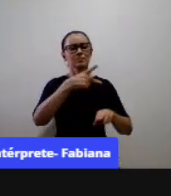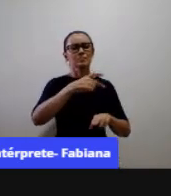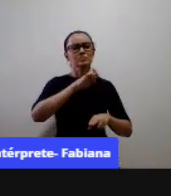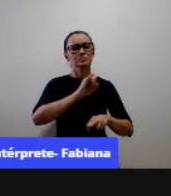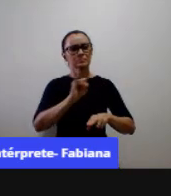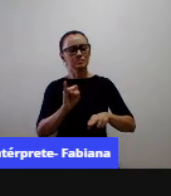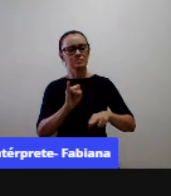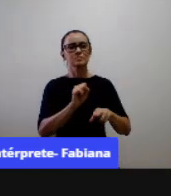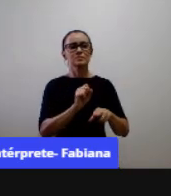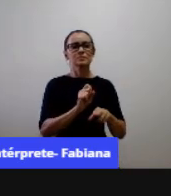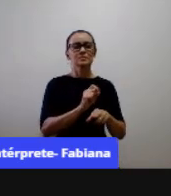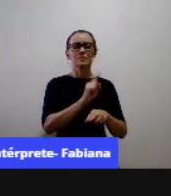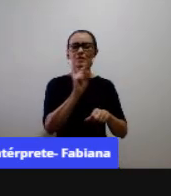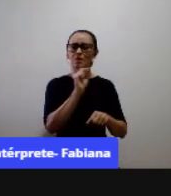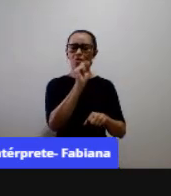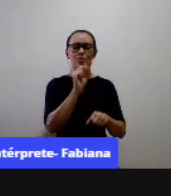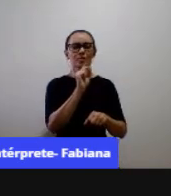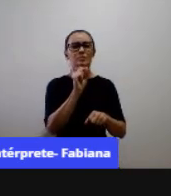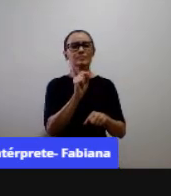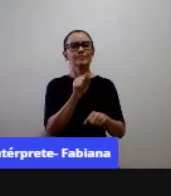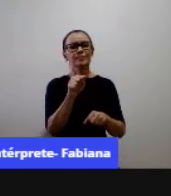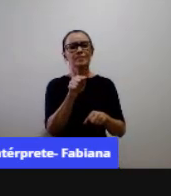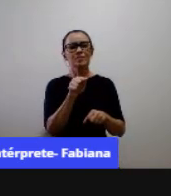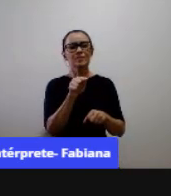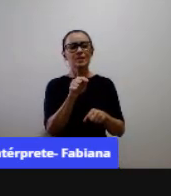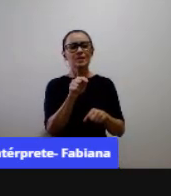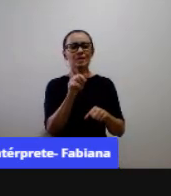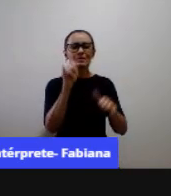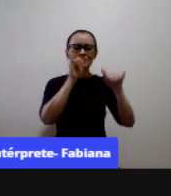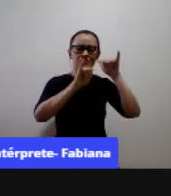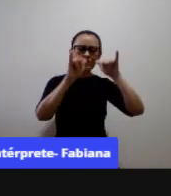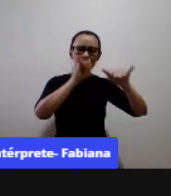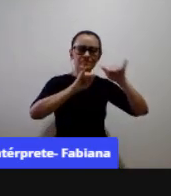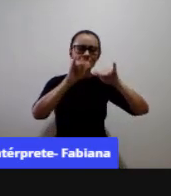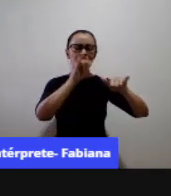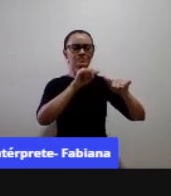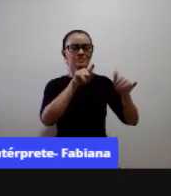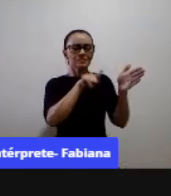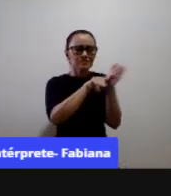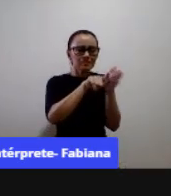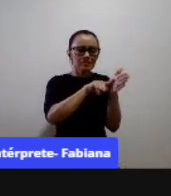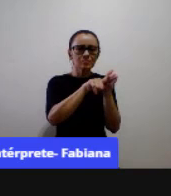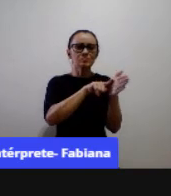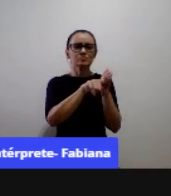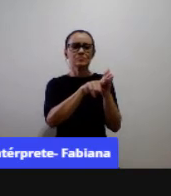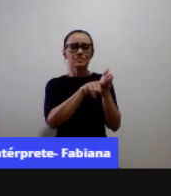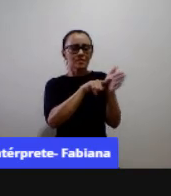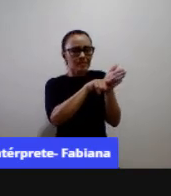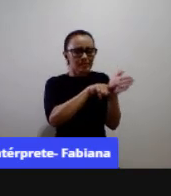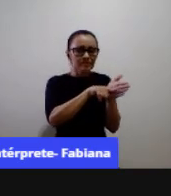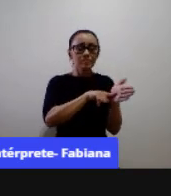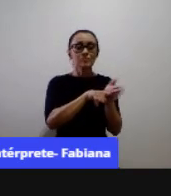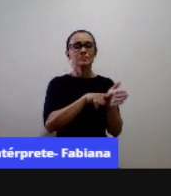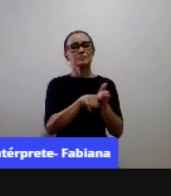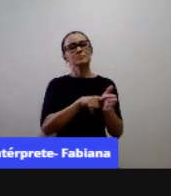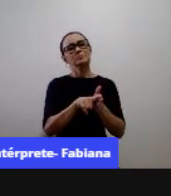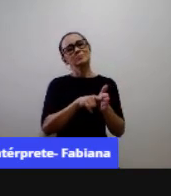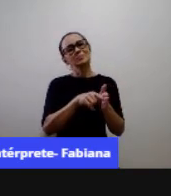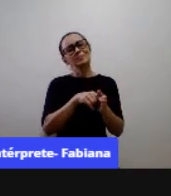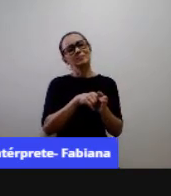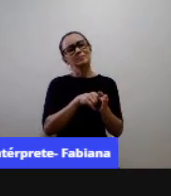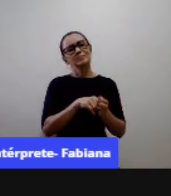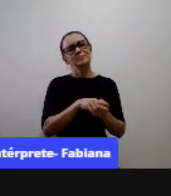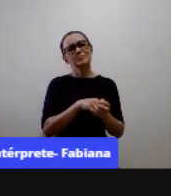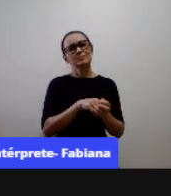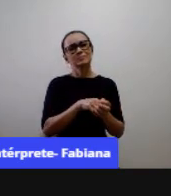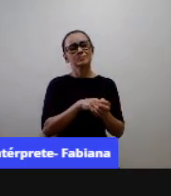nada mais é do que o momento da anamnese, né, que a gente fala que é um momento muito importante,